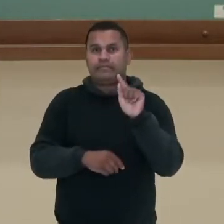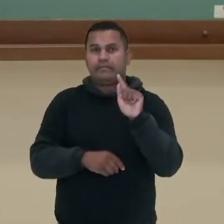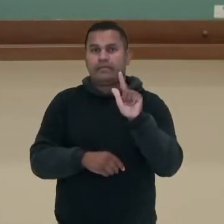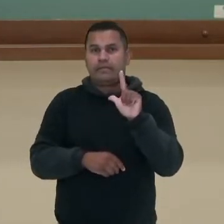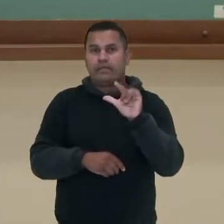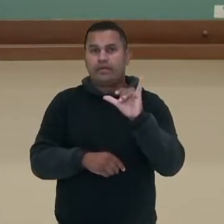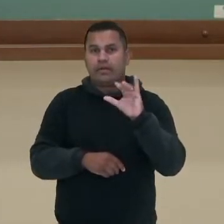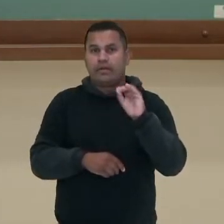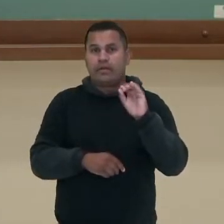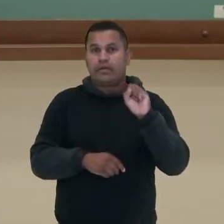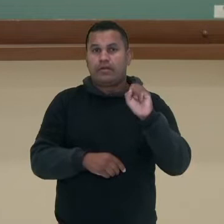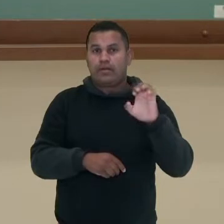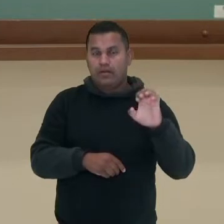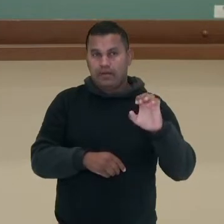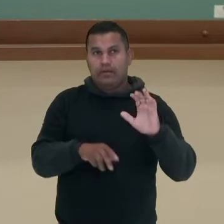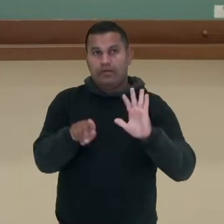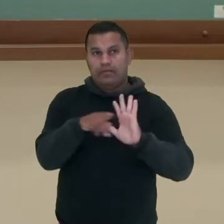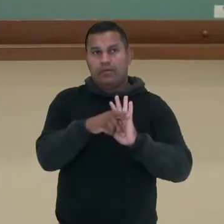glicose.